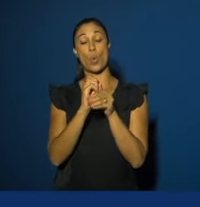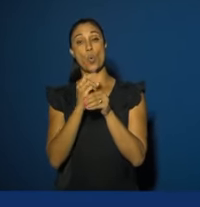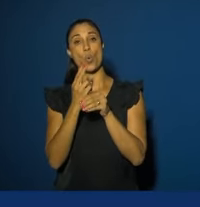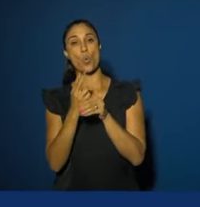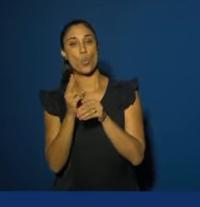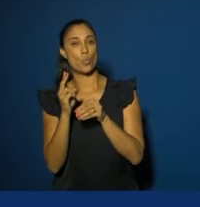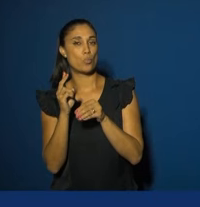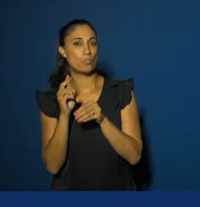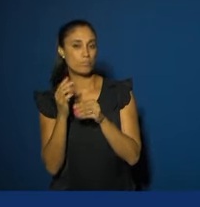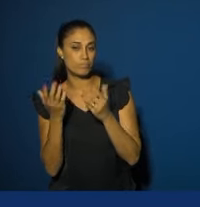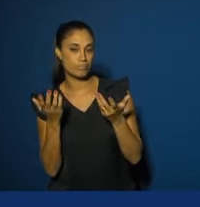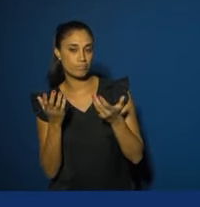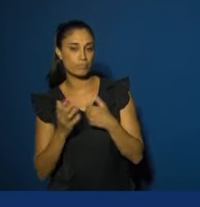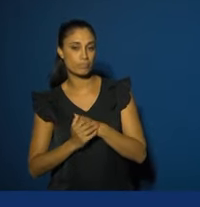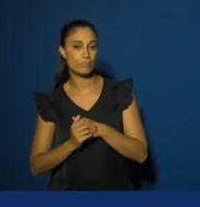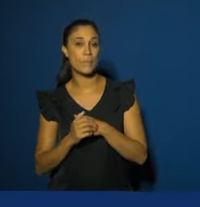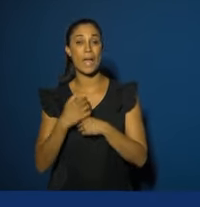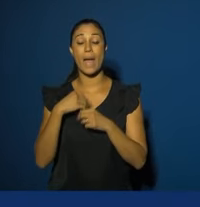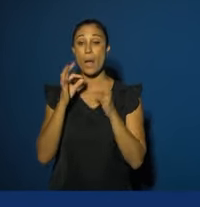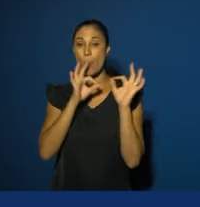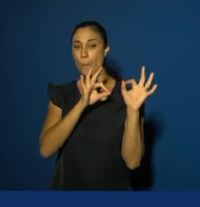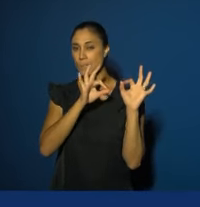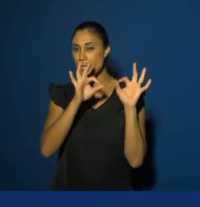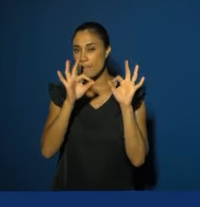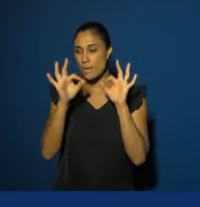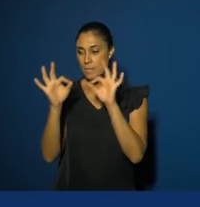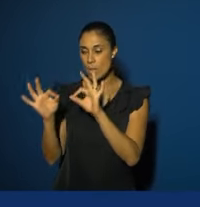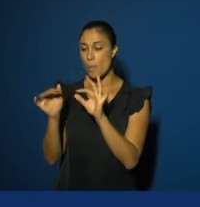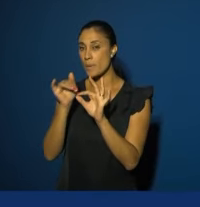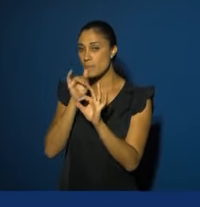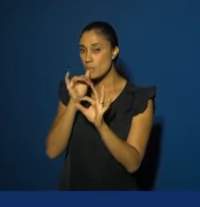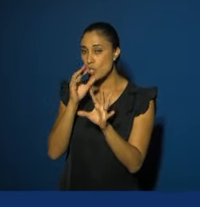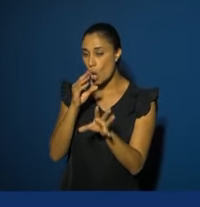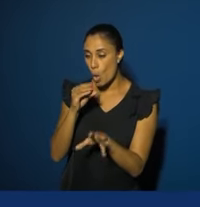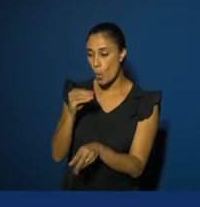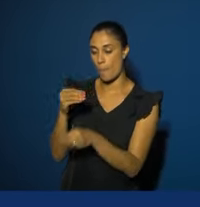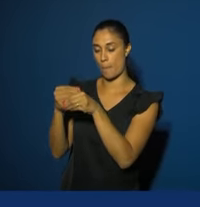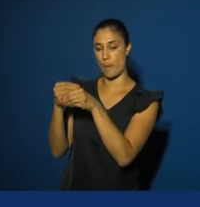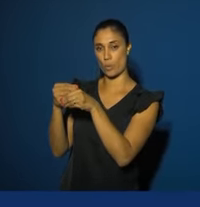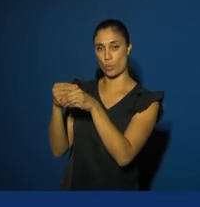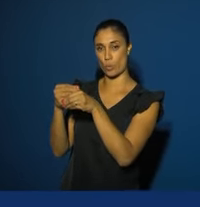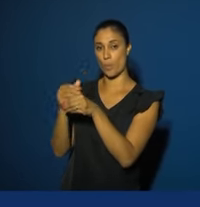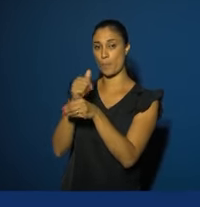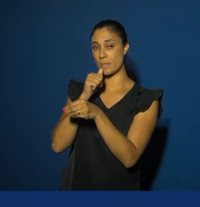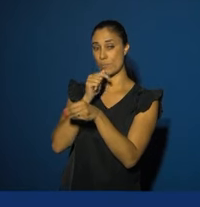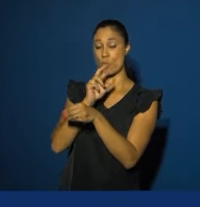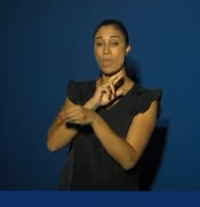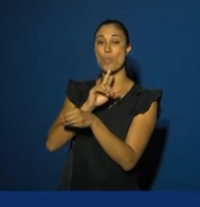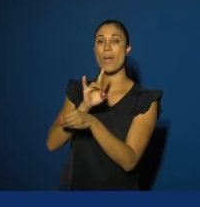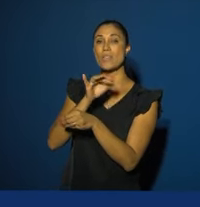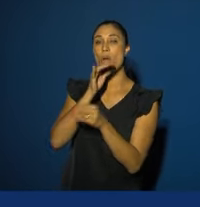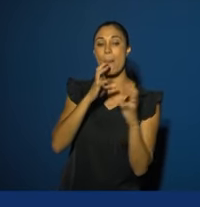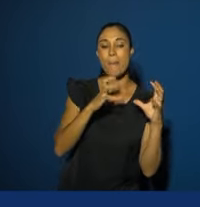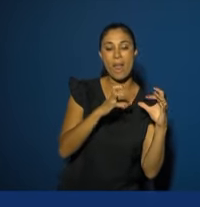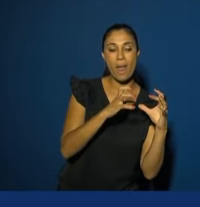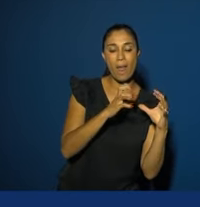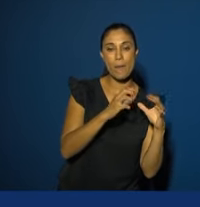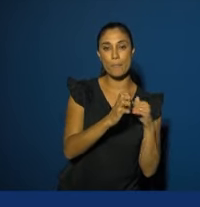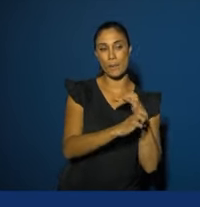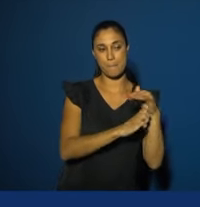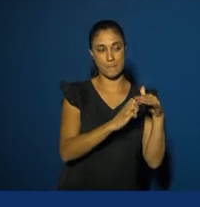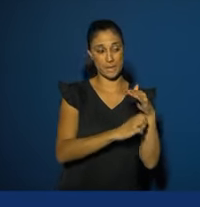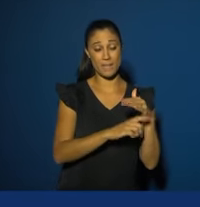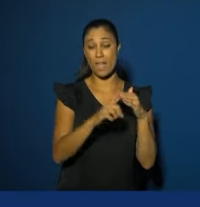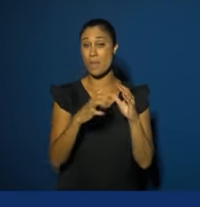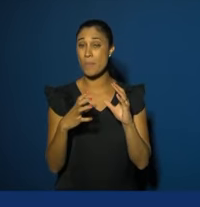seja a observação da complementariedade então não isso não é uma briga por mercados